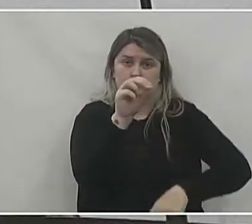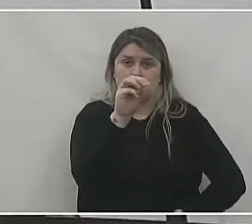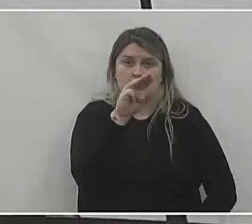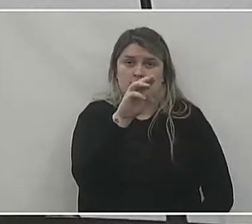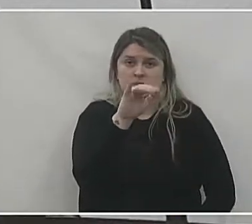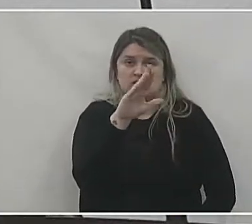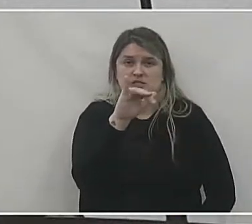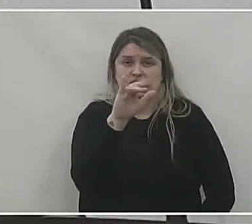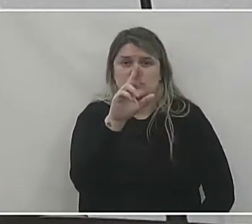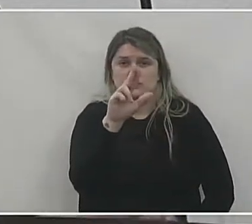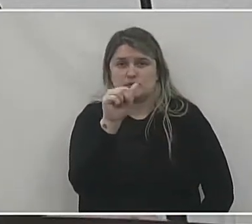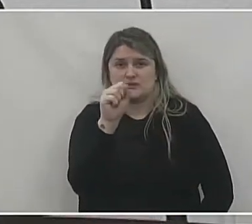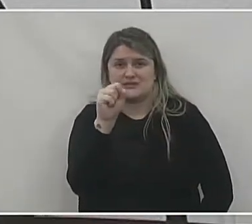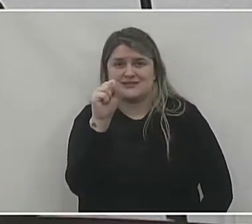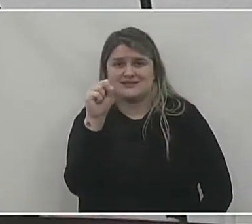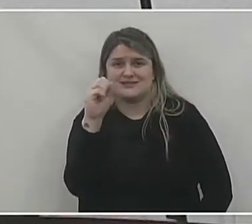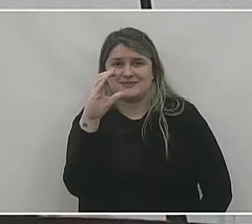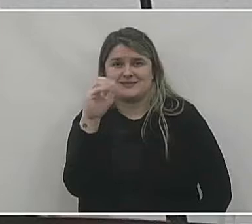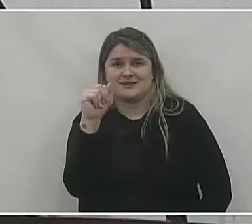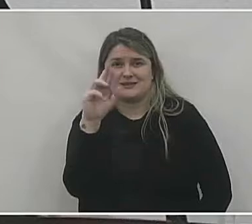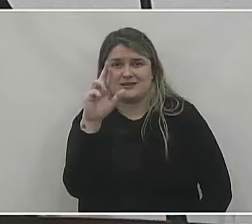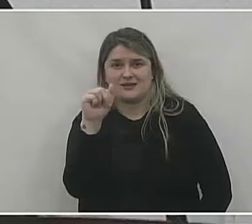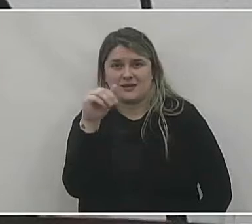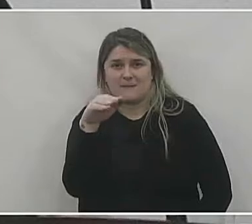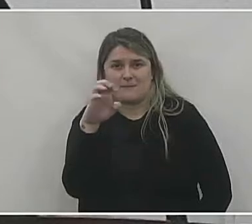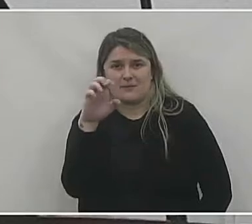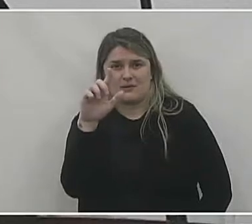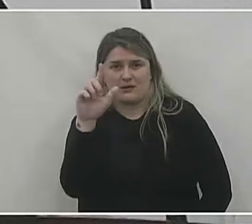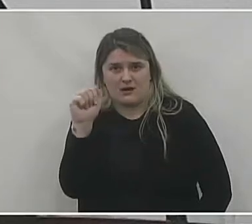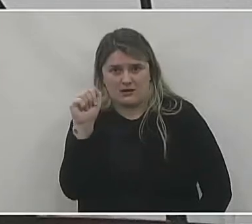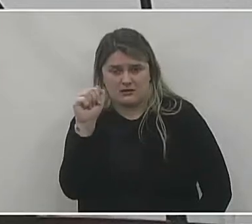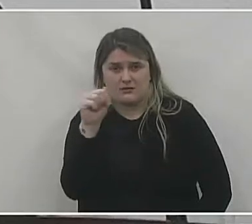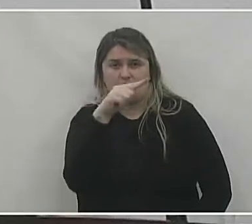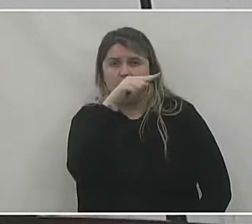José Richa, tirou a União da Vitória do